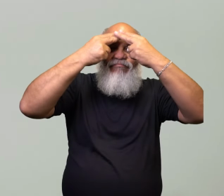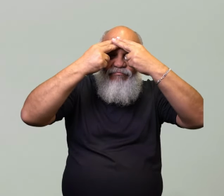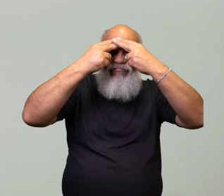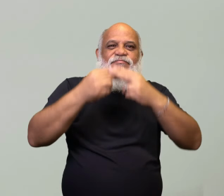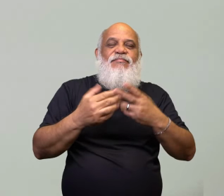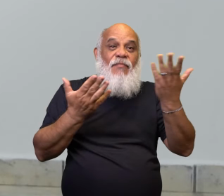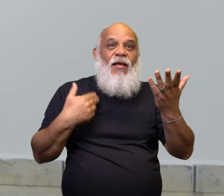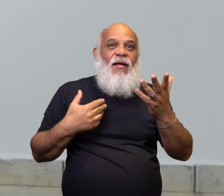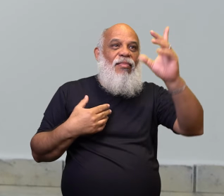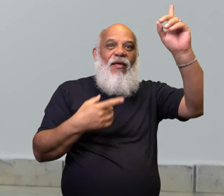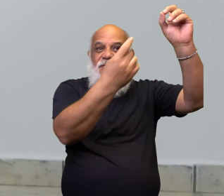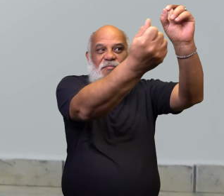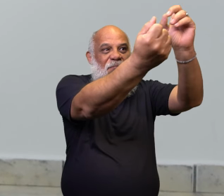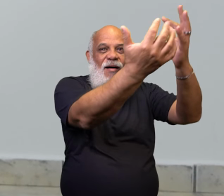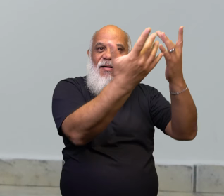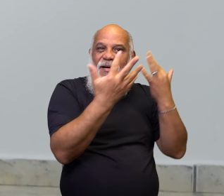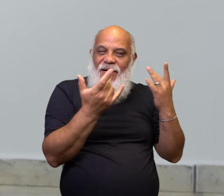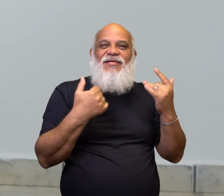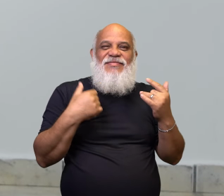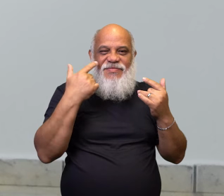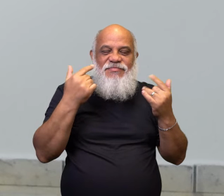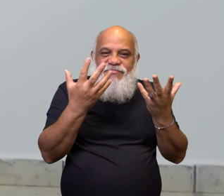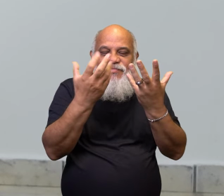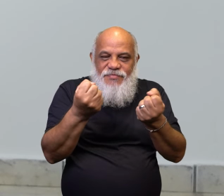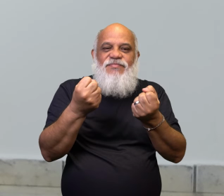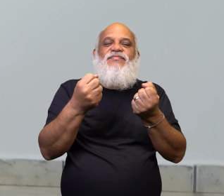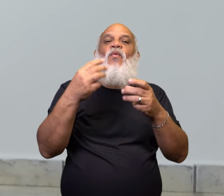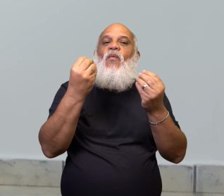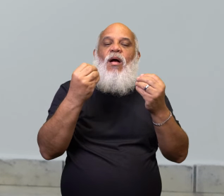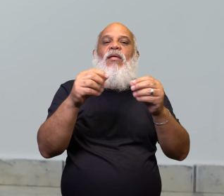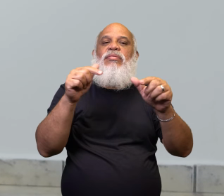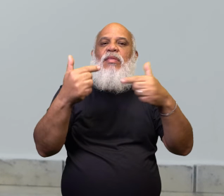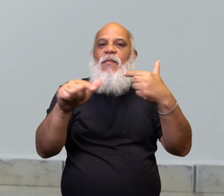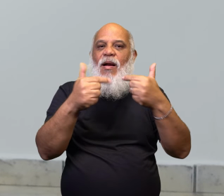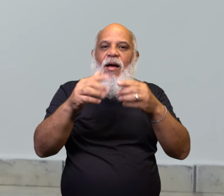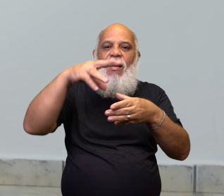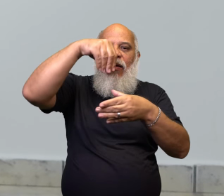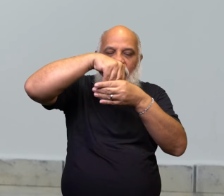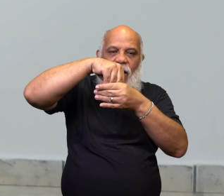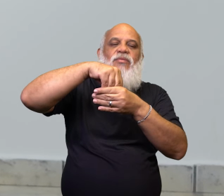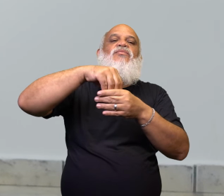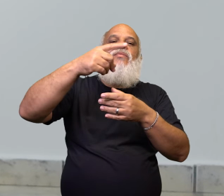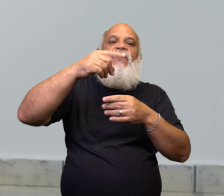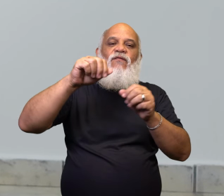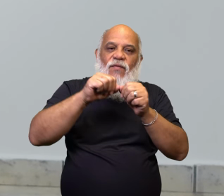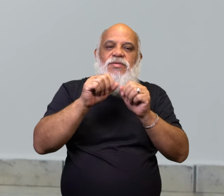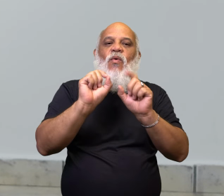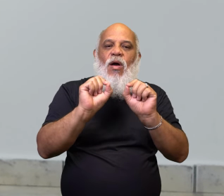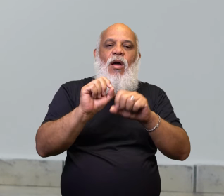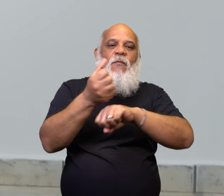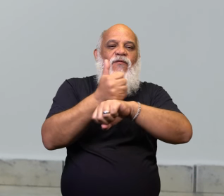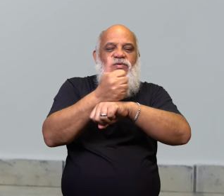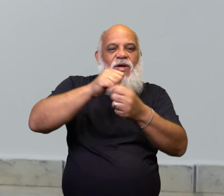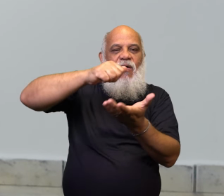abençoado por Deus, por trabalhar com a dança, por viver, né? Da dança,